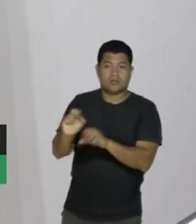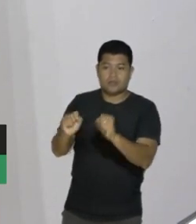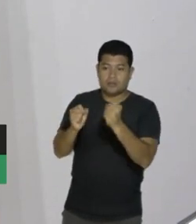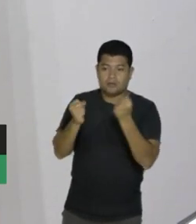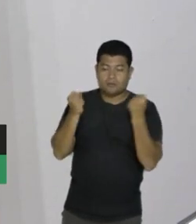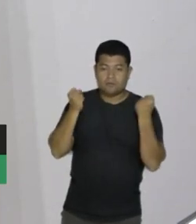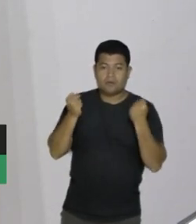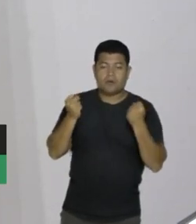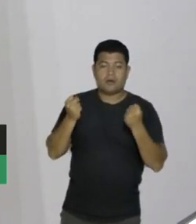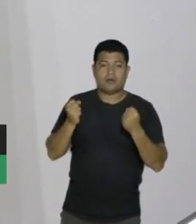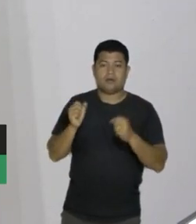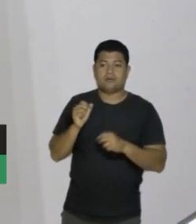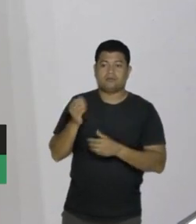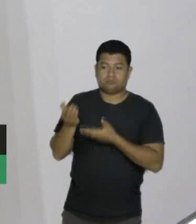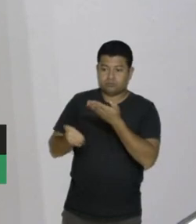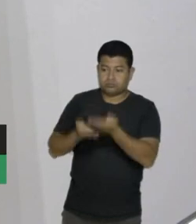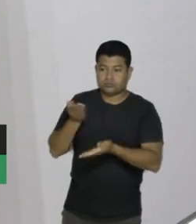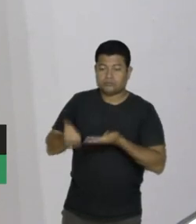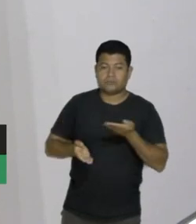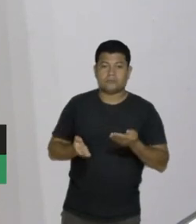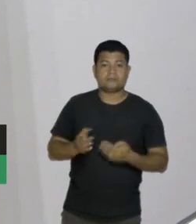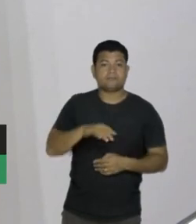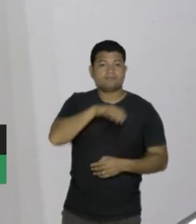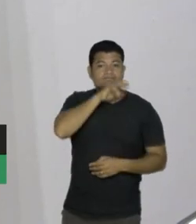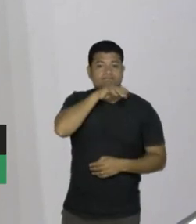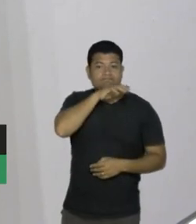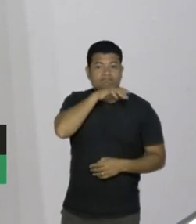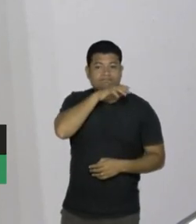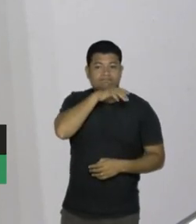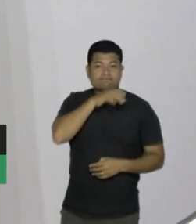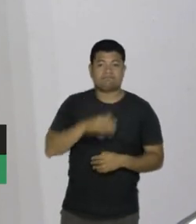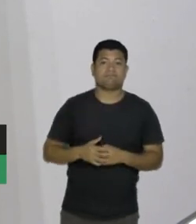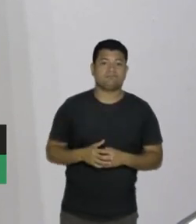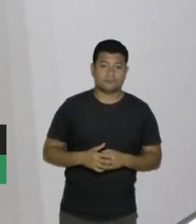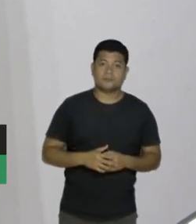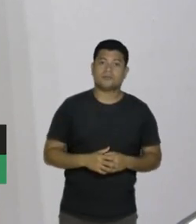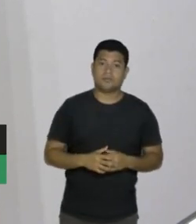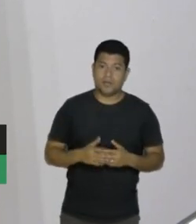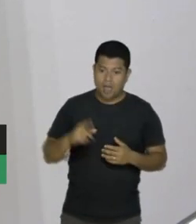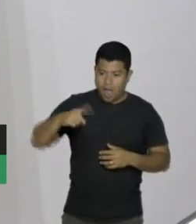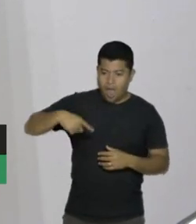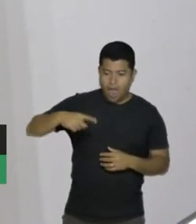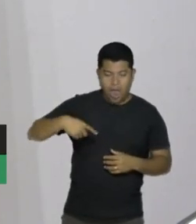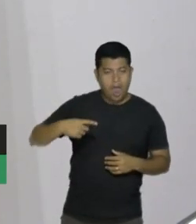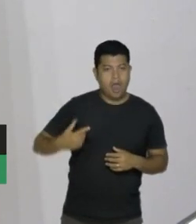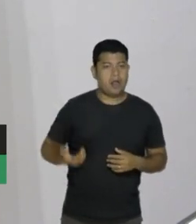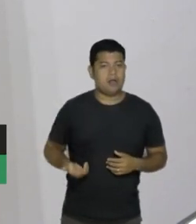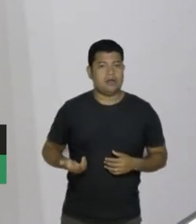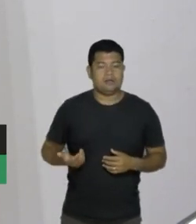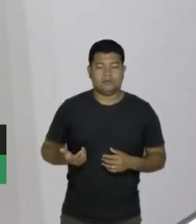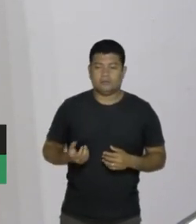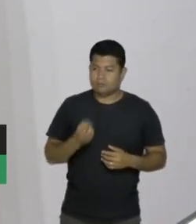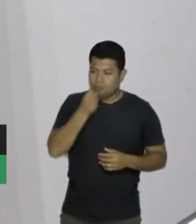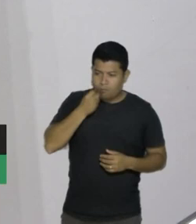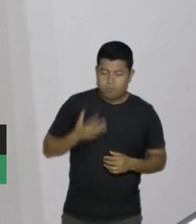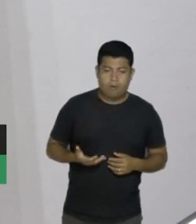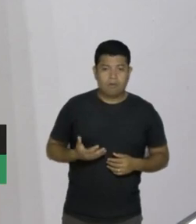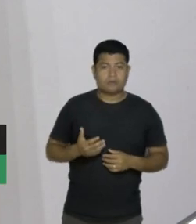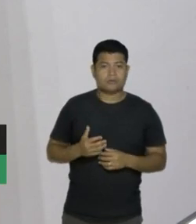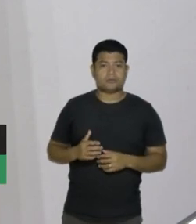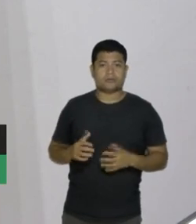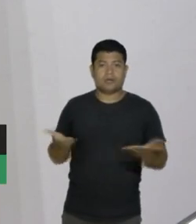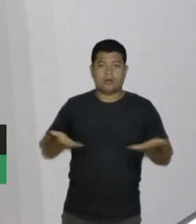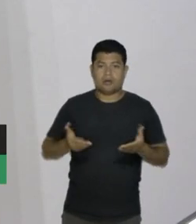estar animal nós teremos essa comissão de grande magnitude de valor para quem te possa ampliar